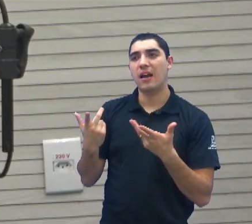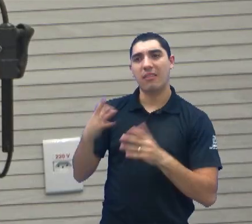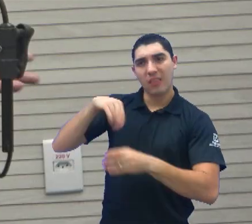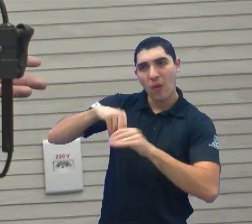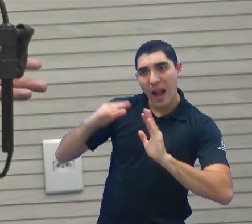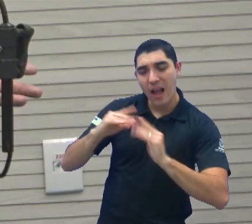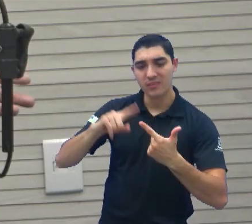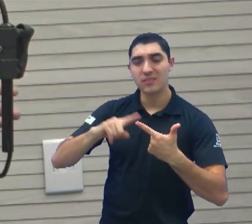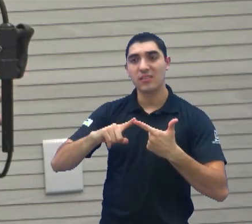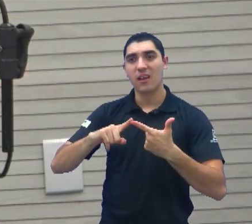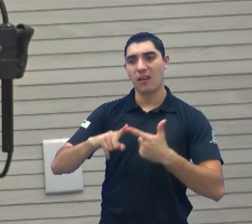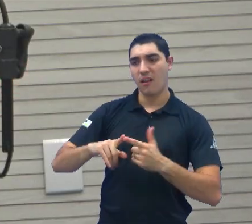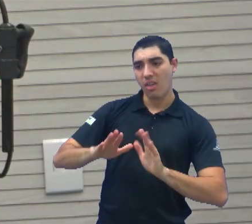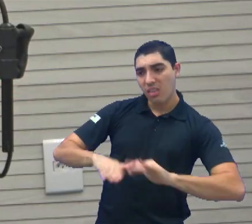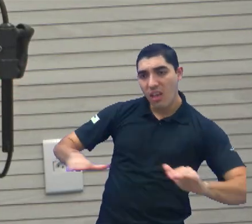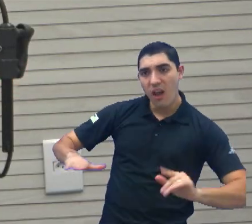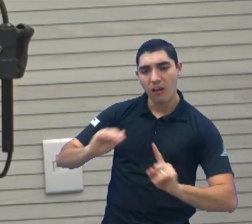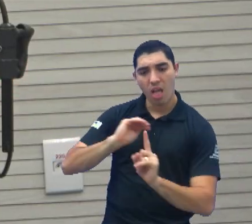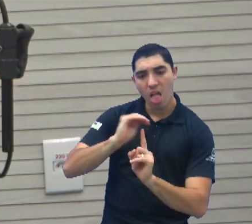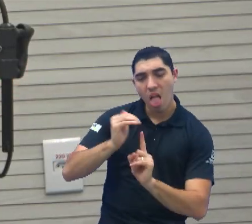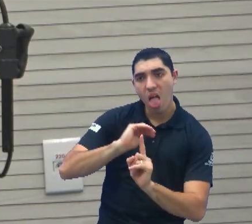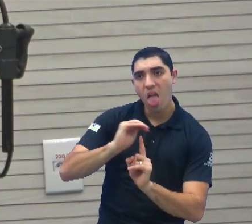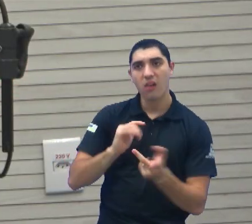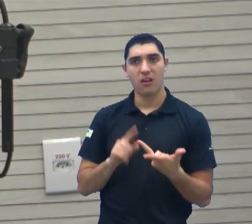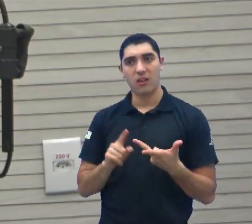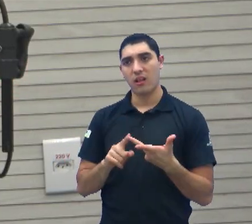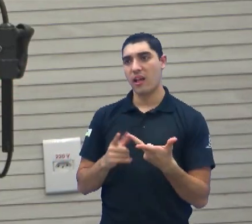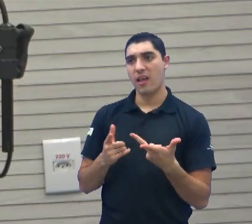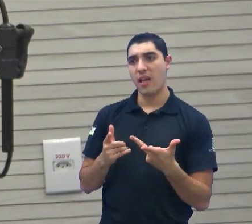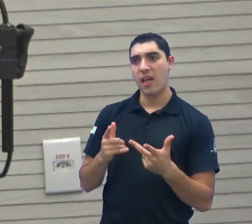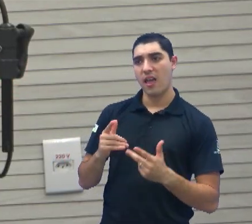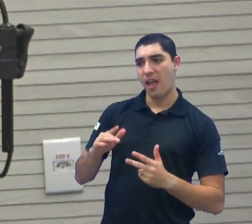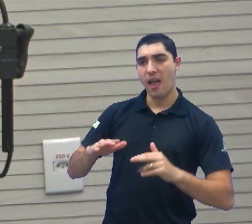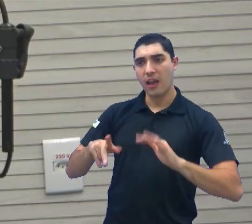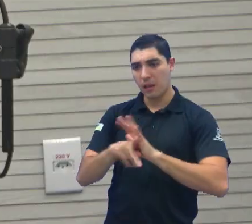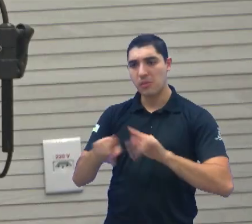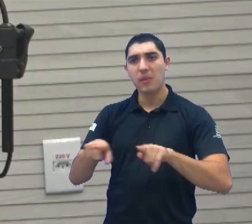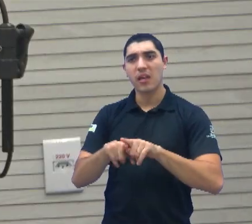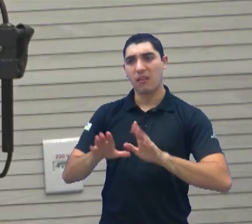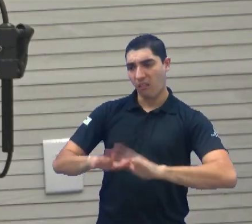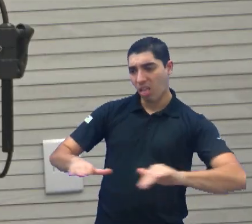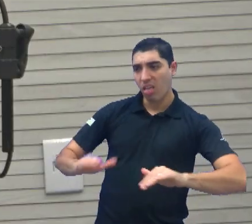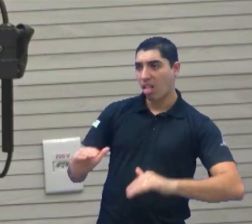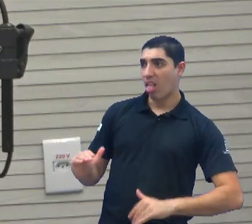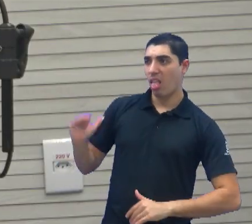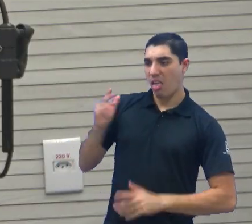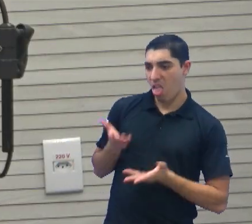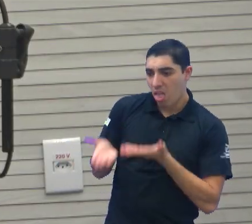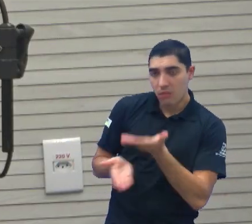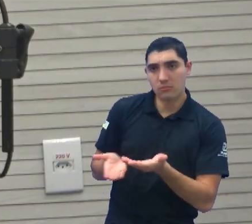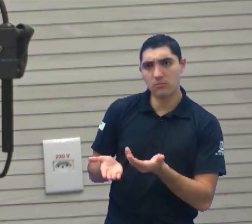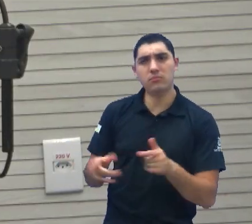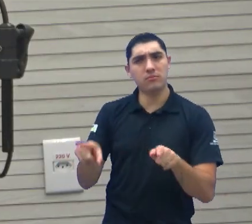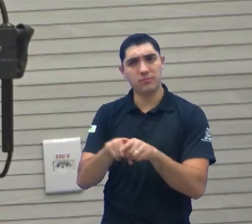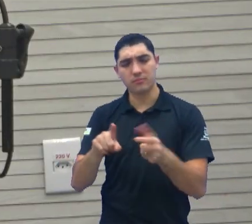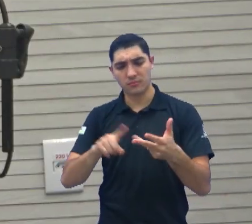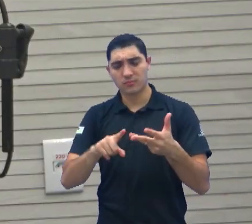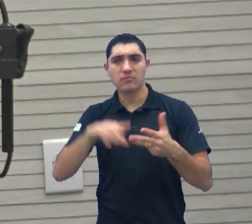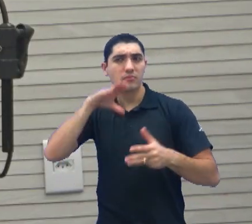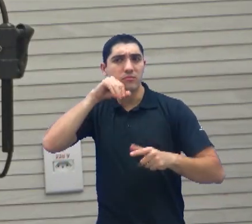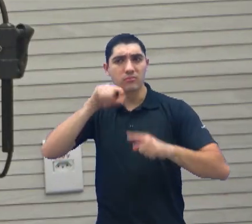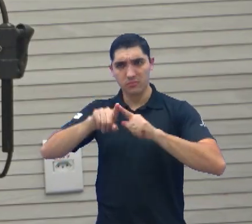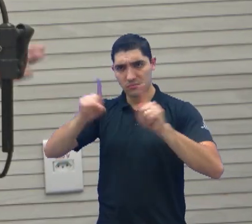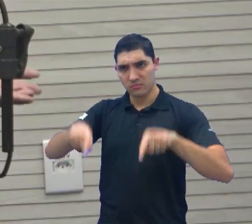a pedofilia. Não é normal o trato com os animais da cidade e não é normal tratar os funcionários do Centro de Controle dos